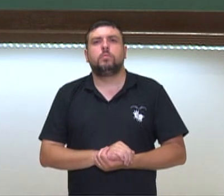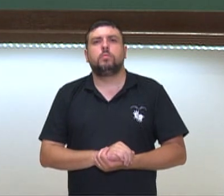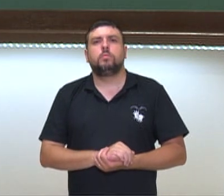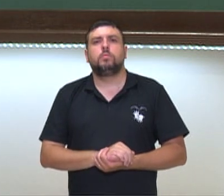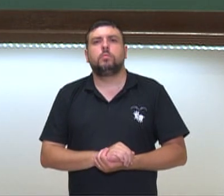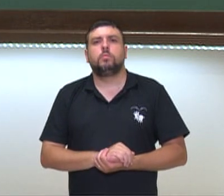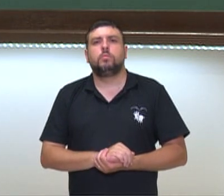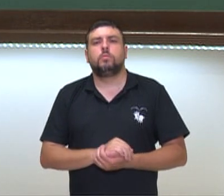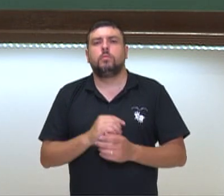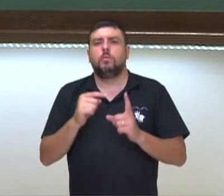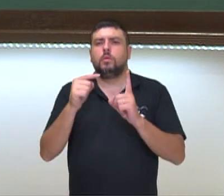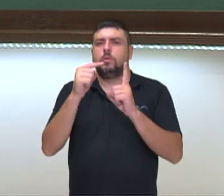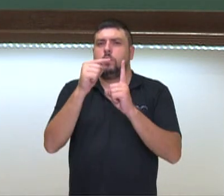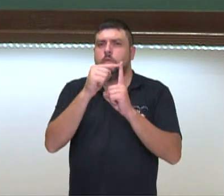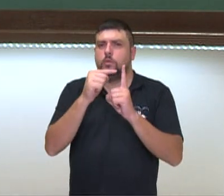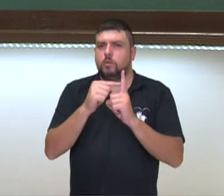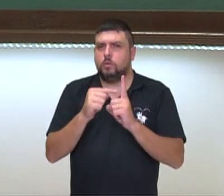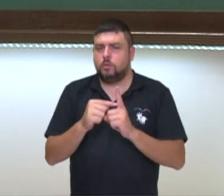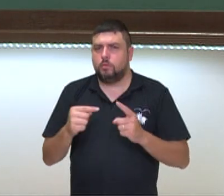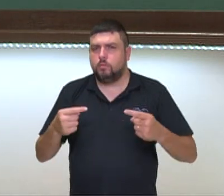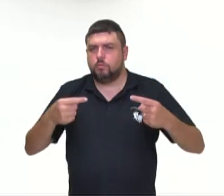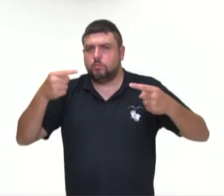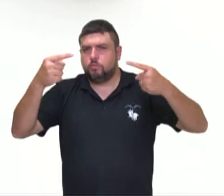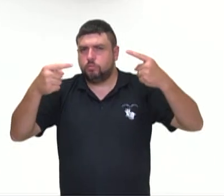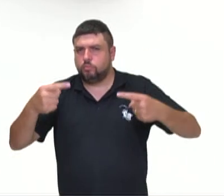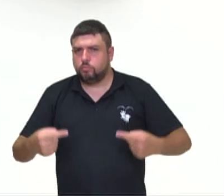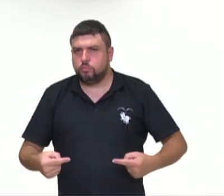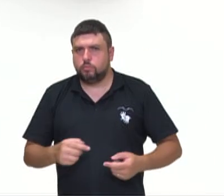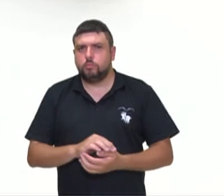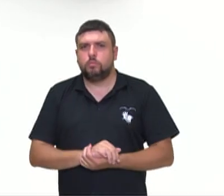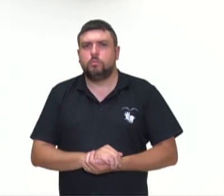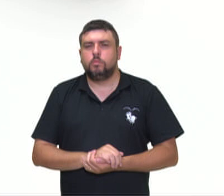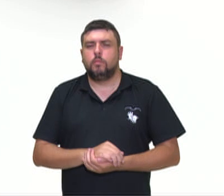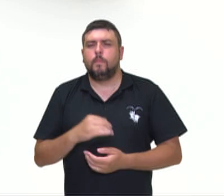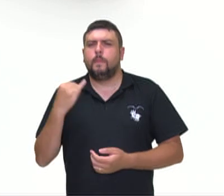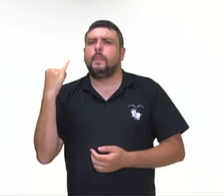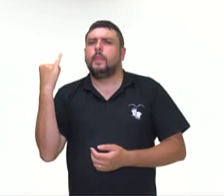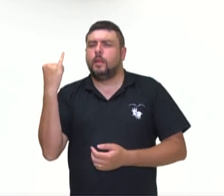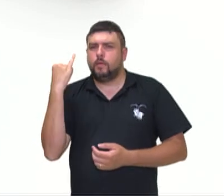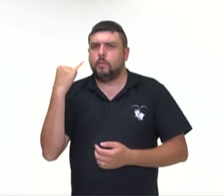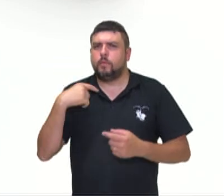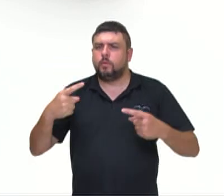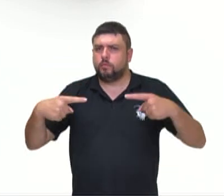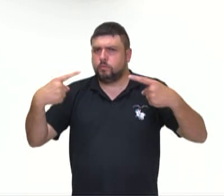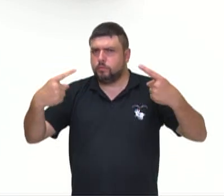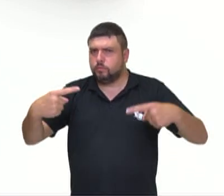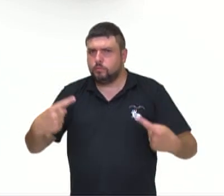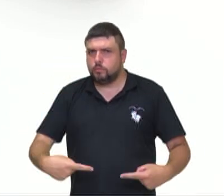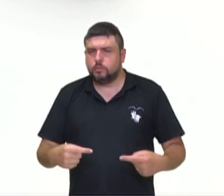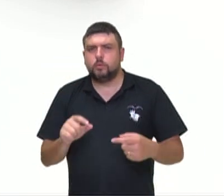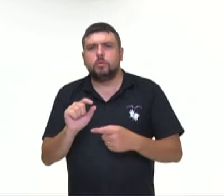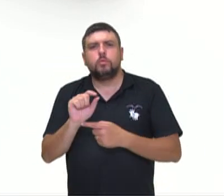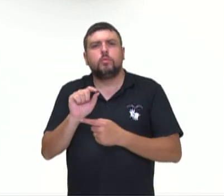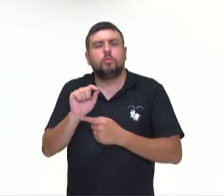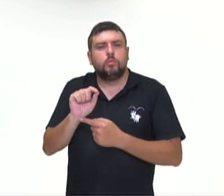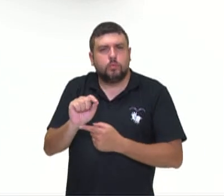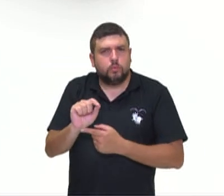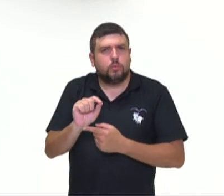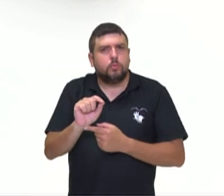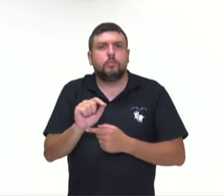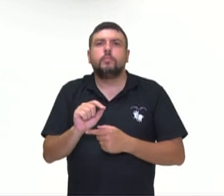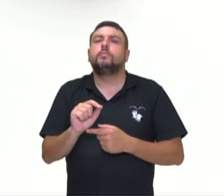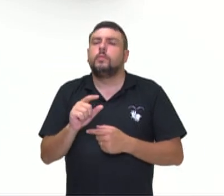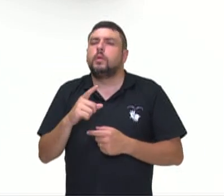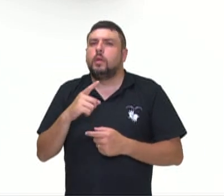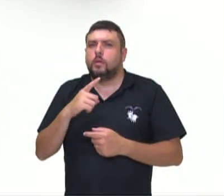Os tipos de argumento, né? Então, muito importante os argumentos válidos nessa contra-argumentação.